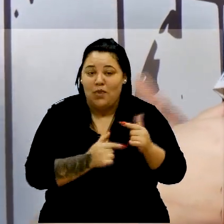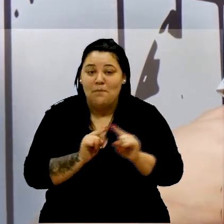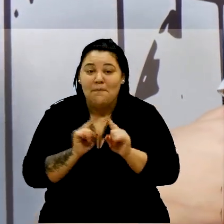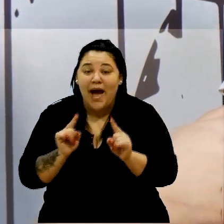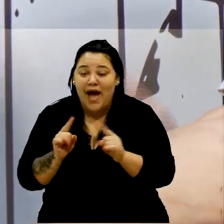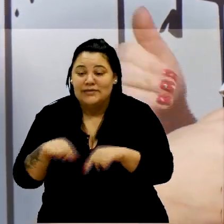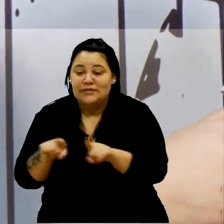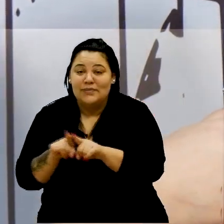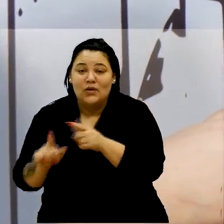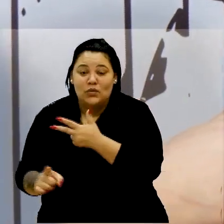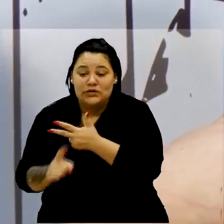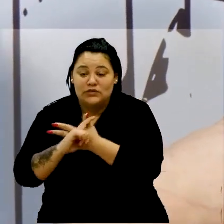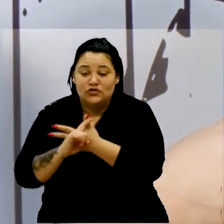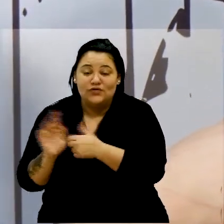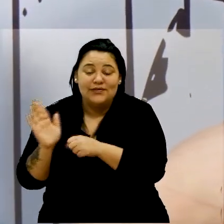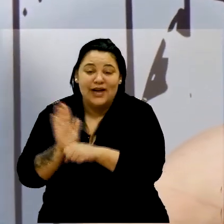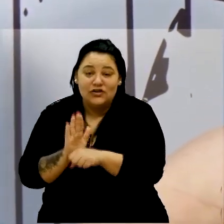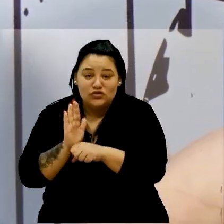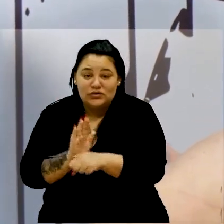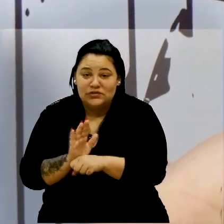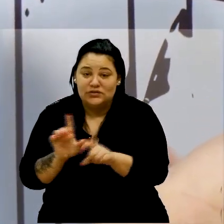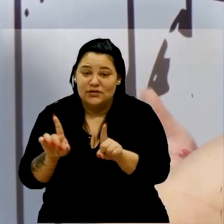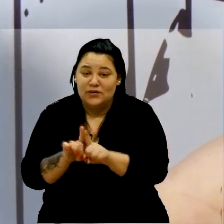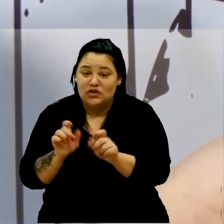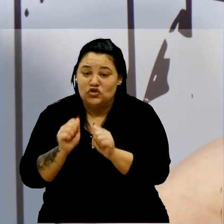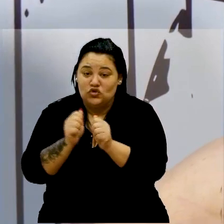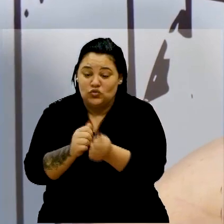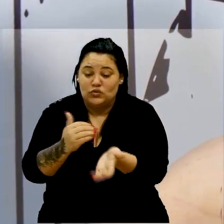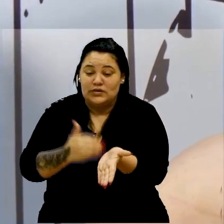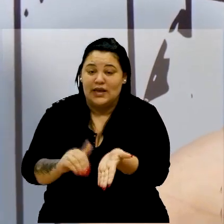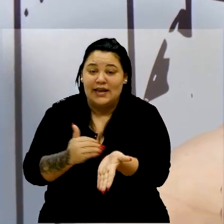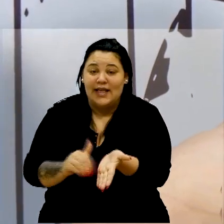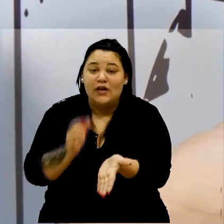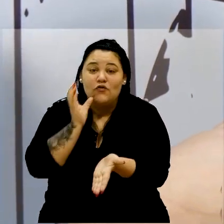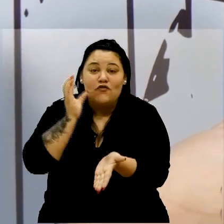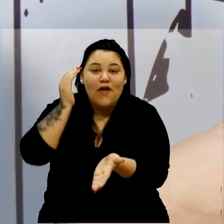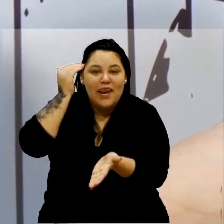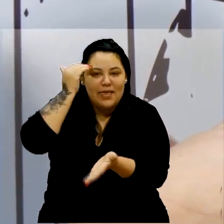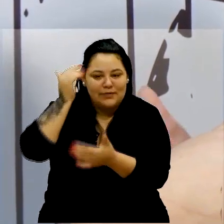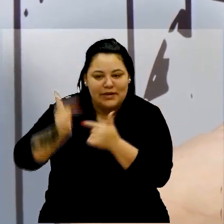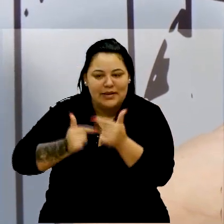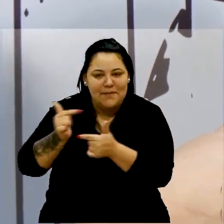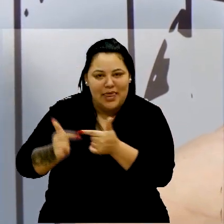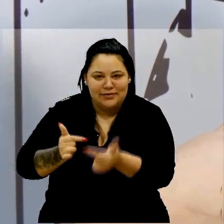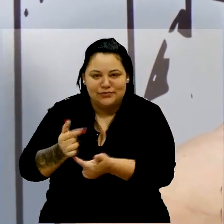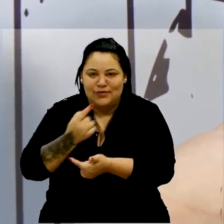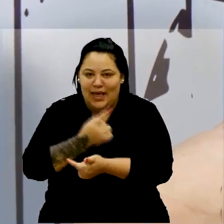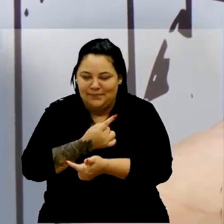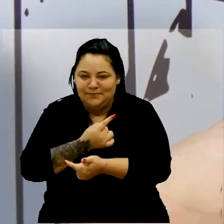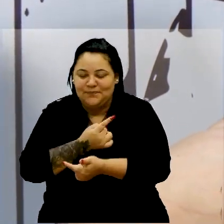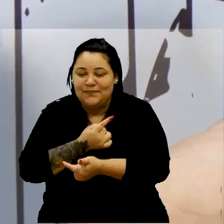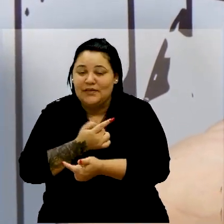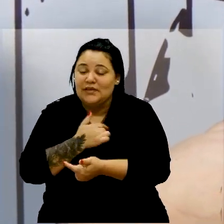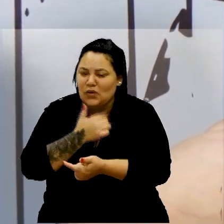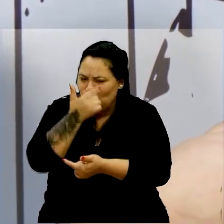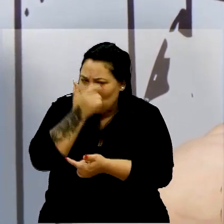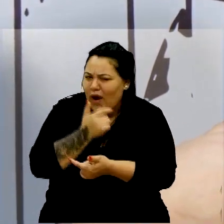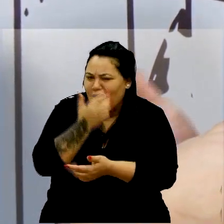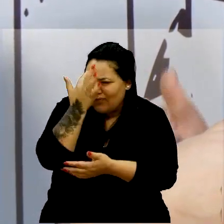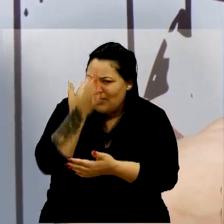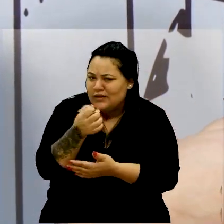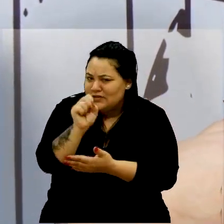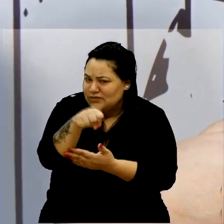o executivo está ajudando através do secretário Felipe, né? Então, eu acho que se entendeu que a gente precisa fazer